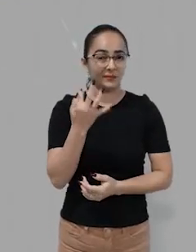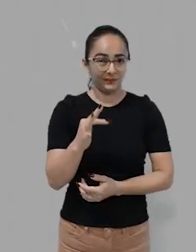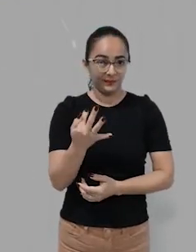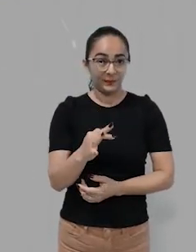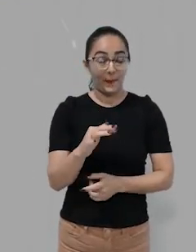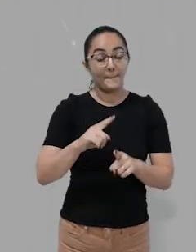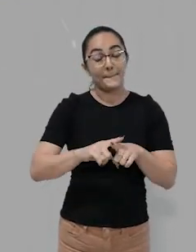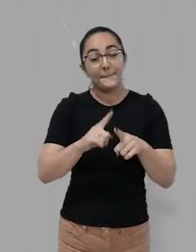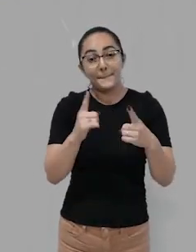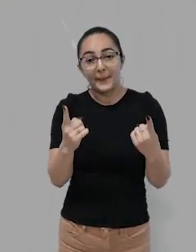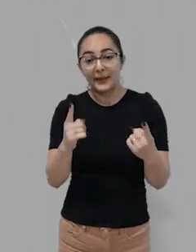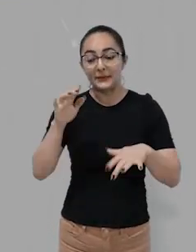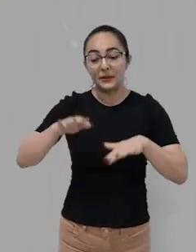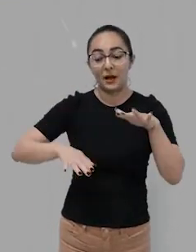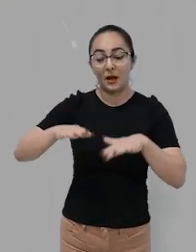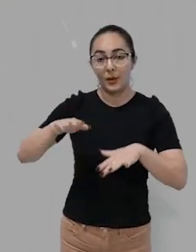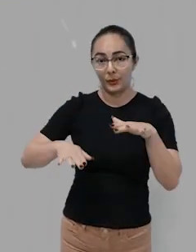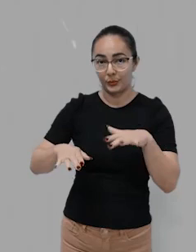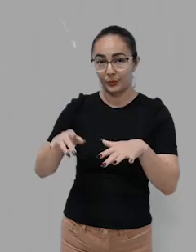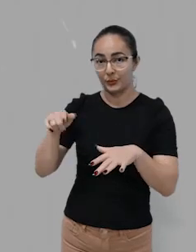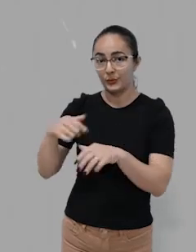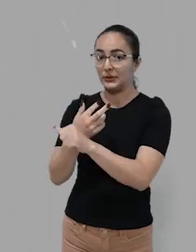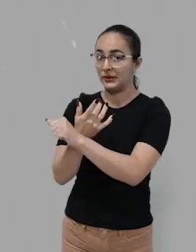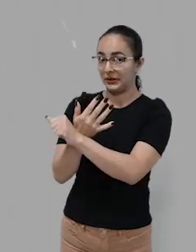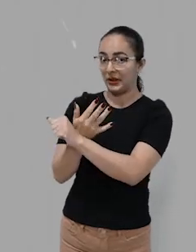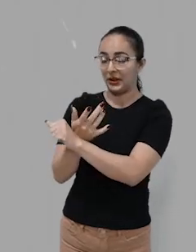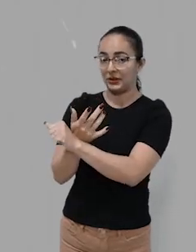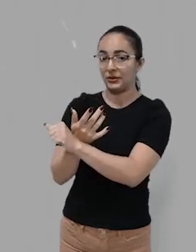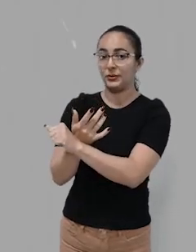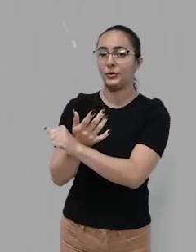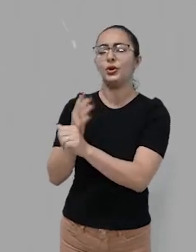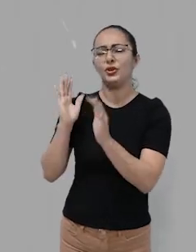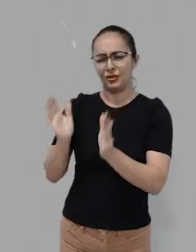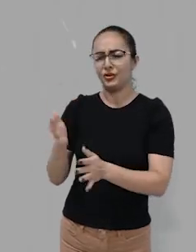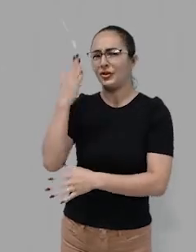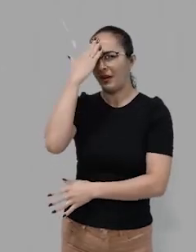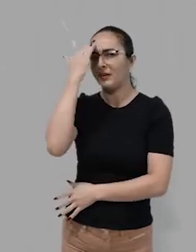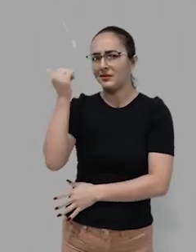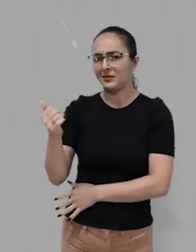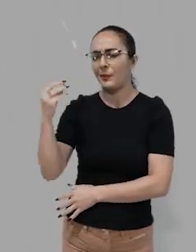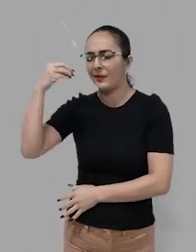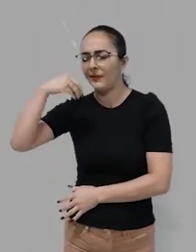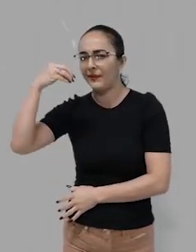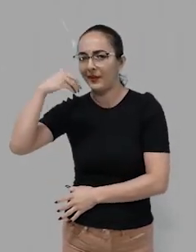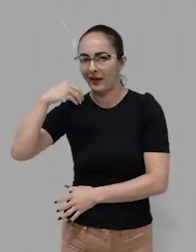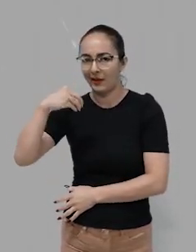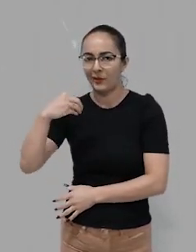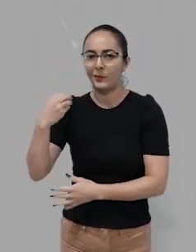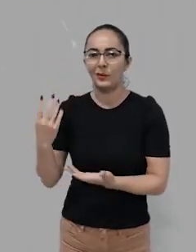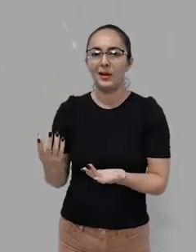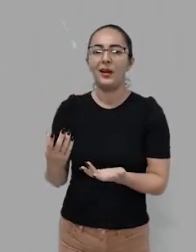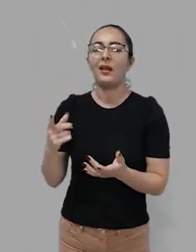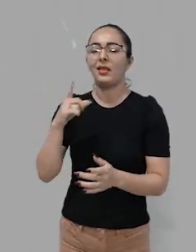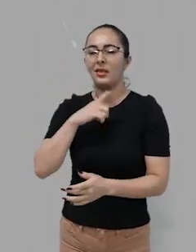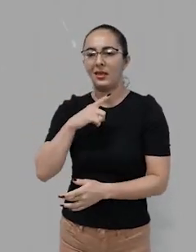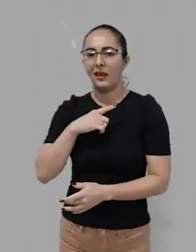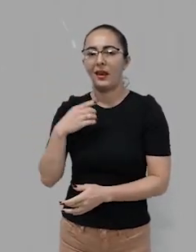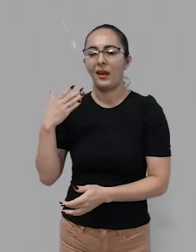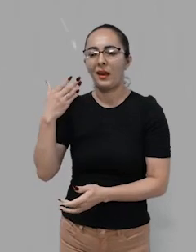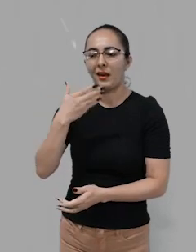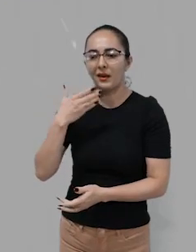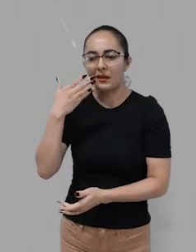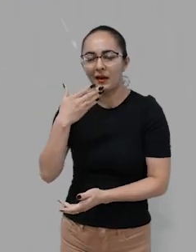Mas, como alguns ácidos que já sabemos que são ácidos fracos, eles têm um sabor azedo, então,